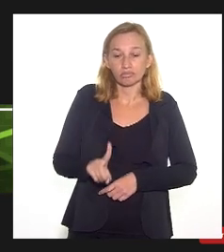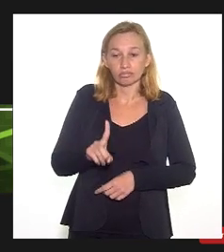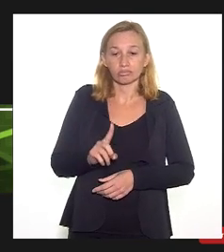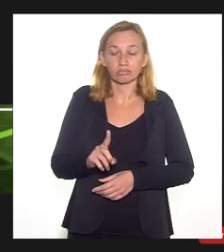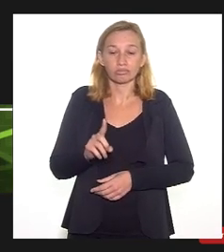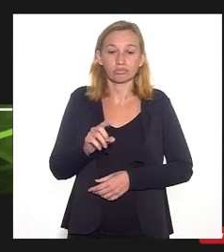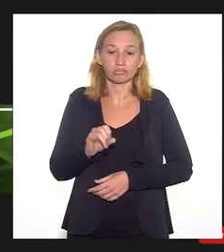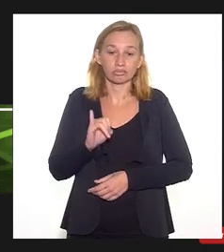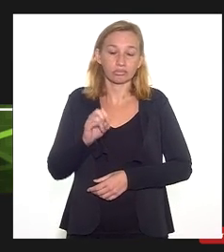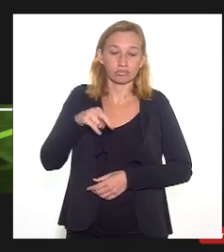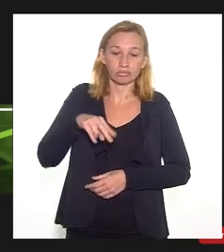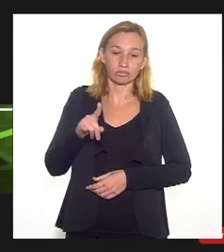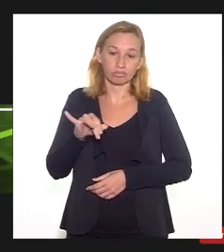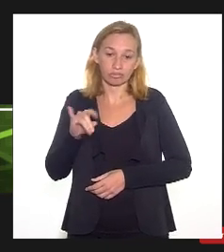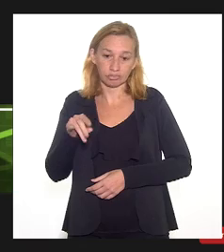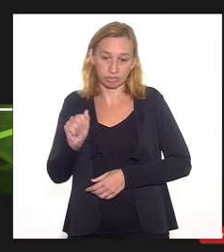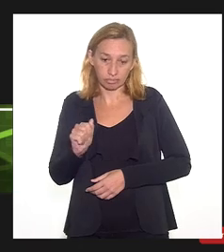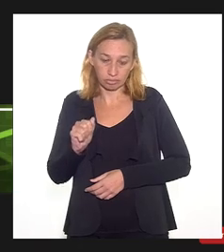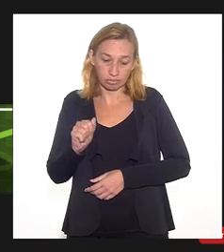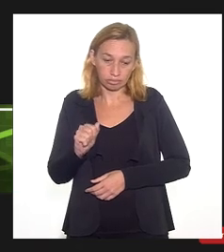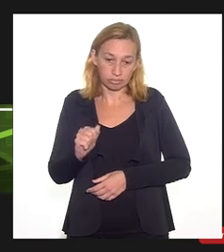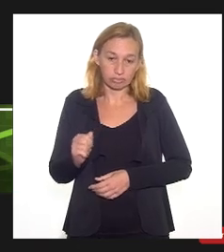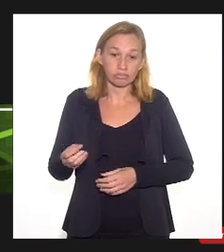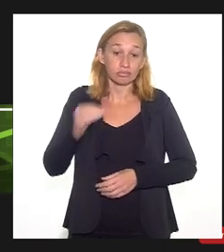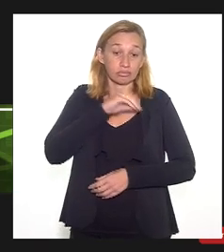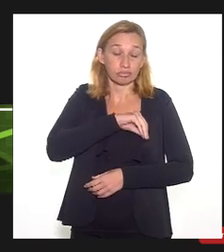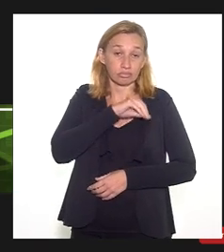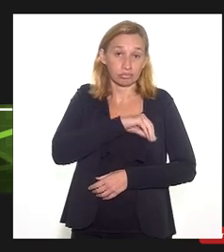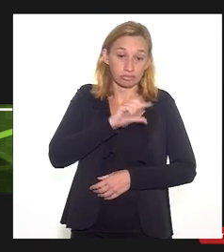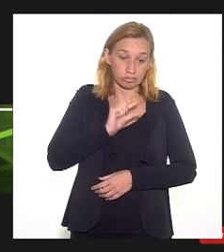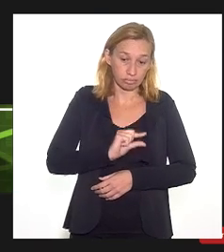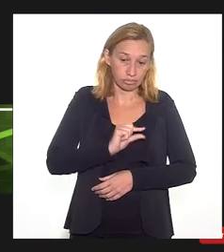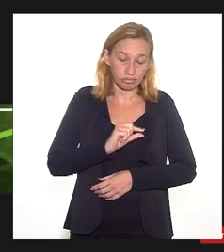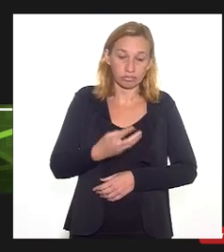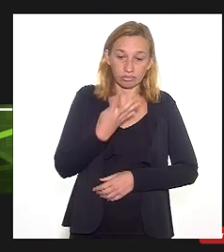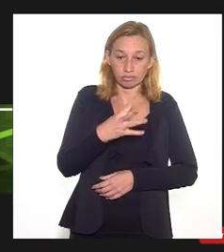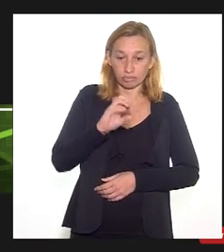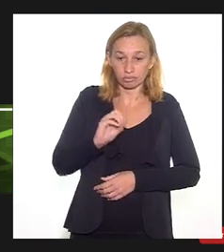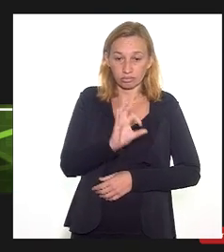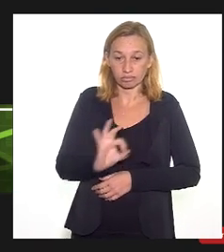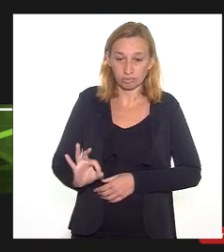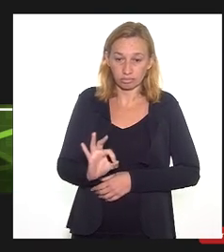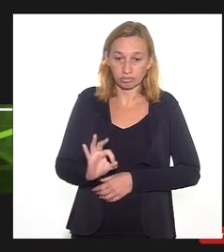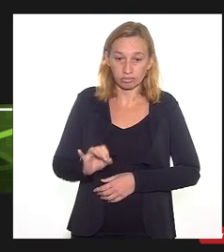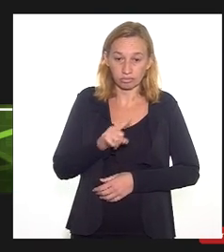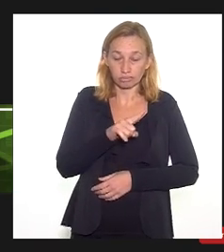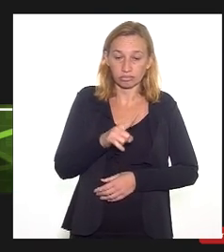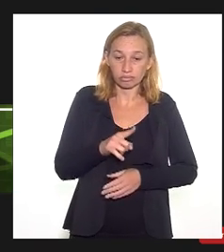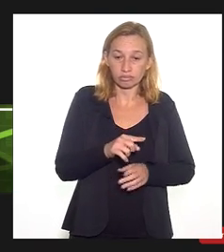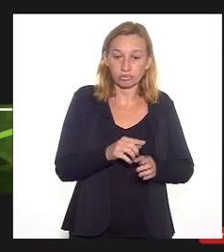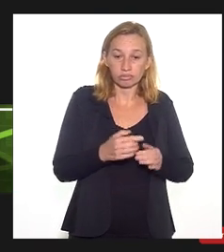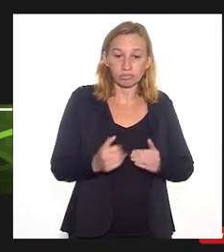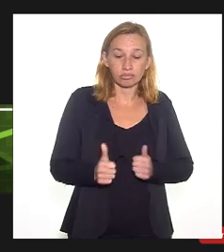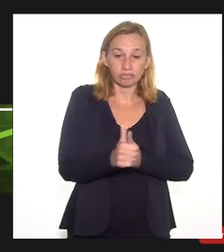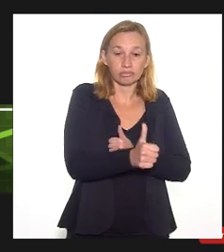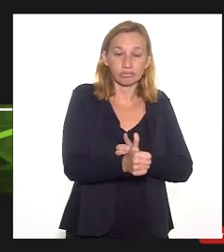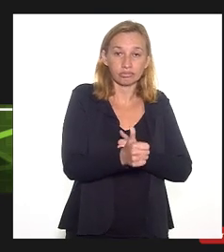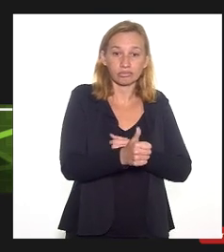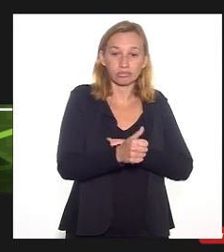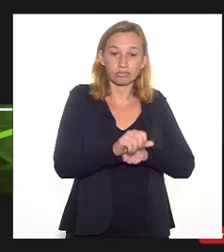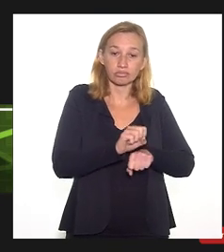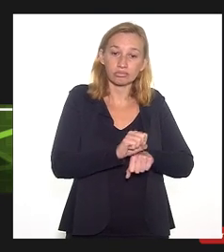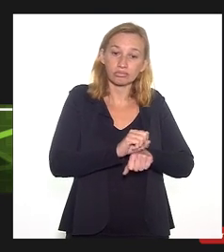insalubridade em cima do salário mínimo de 40% para quem ainda está na linha de frente de covid